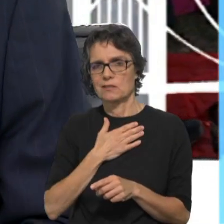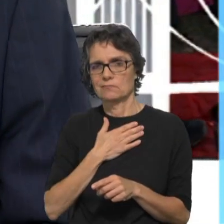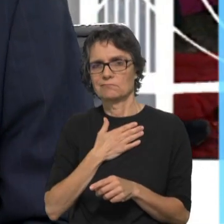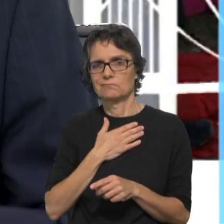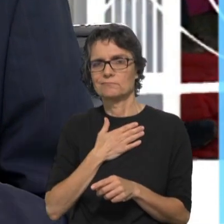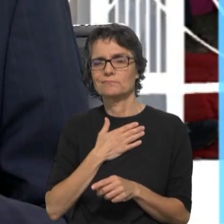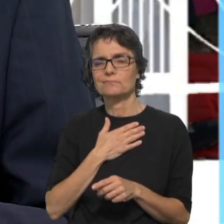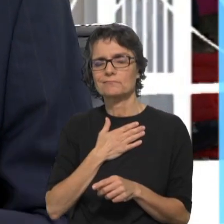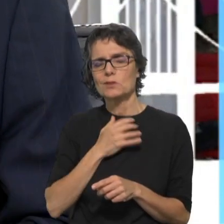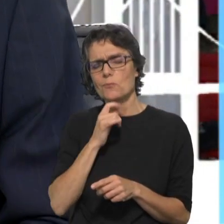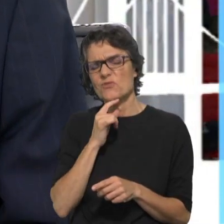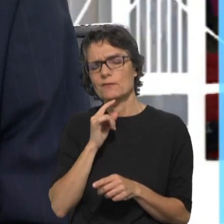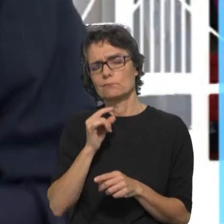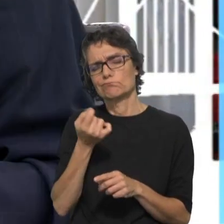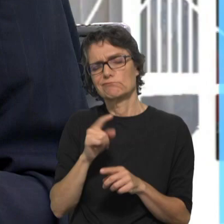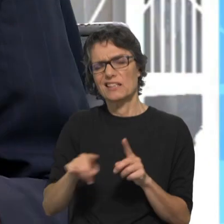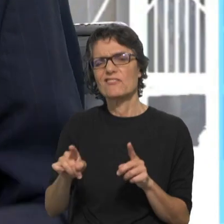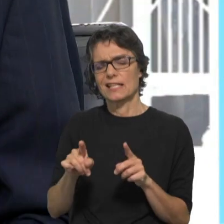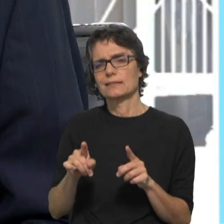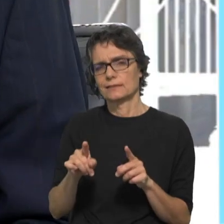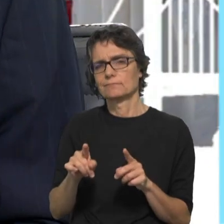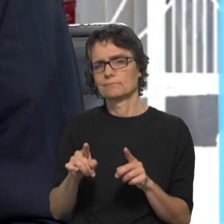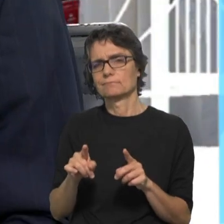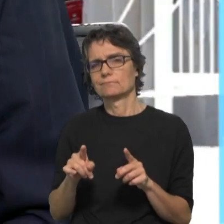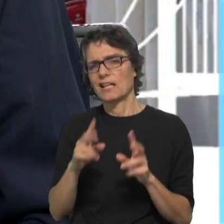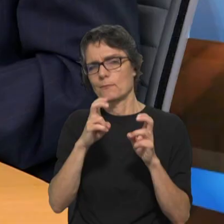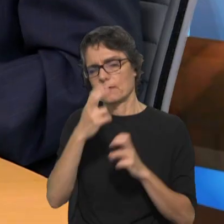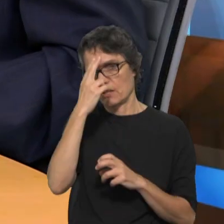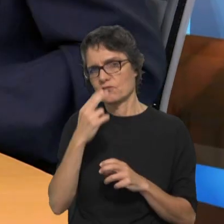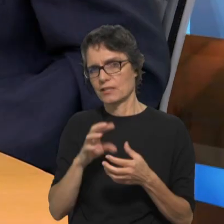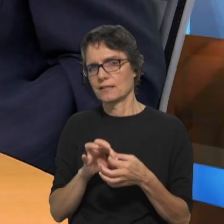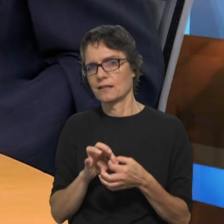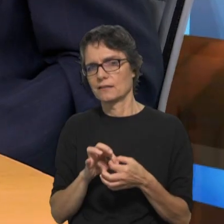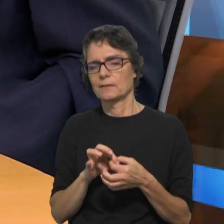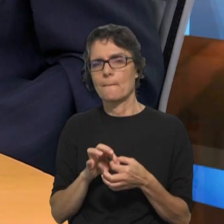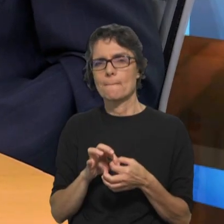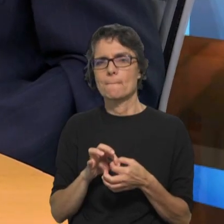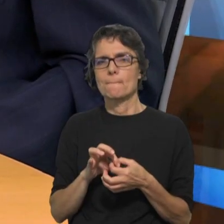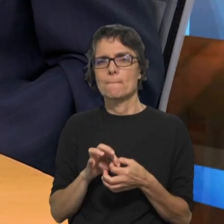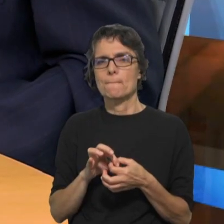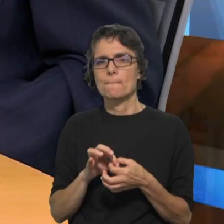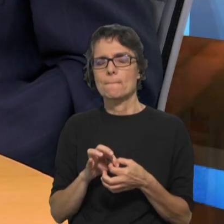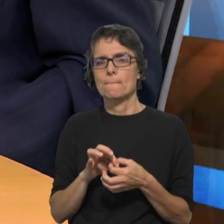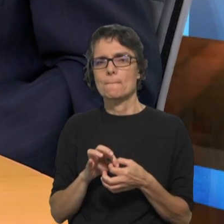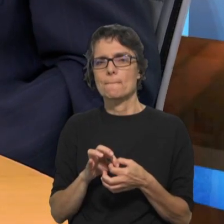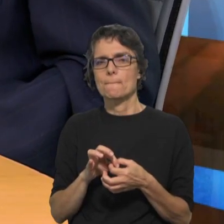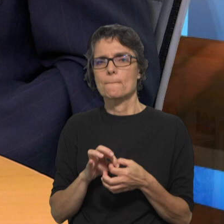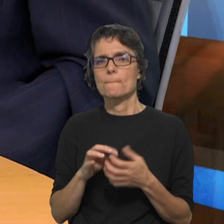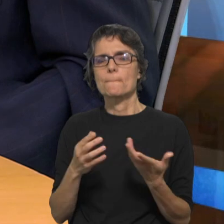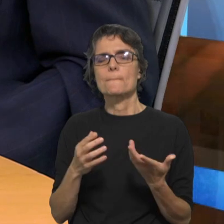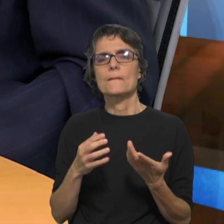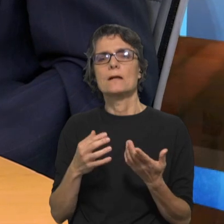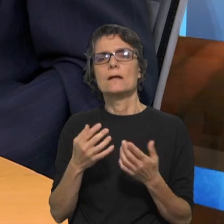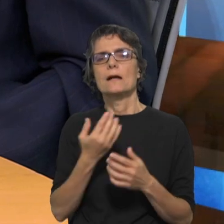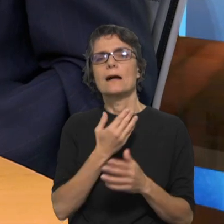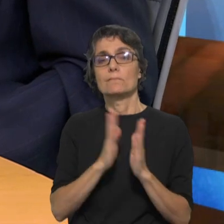que a maioria da pouca historiografia que se tem feito sobre o protestantismo em Portugal, que olha muitas vezes para o